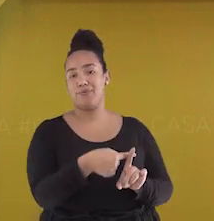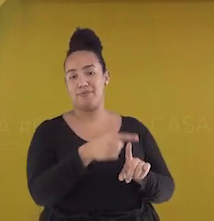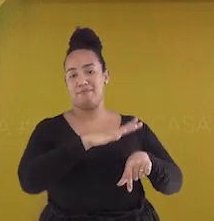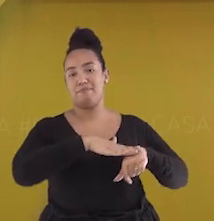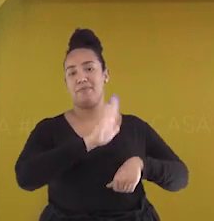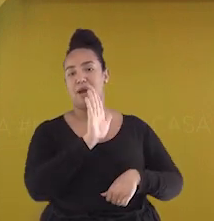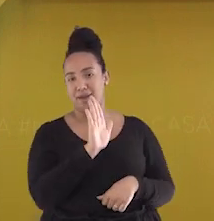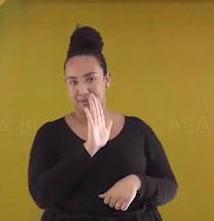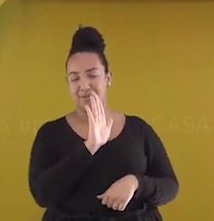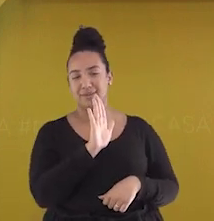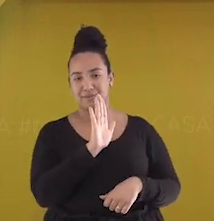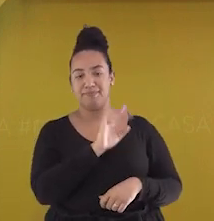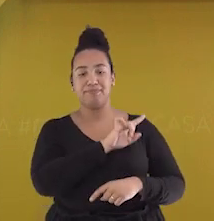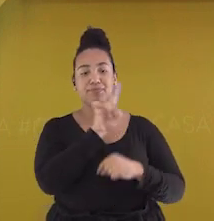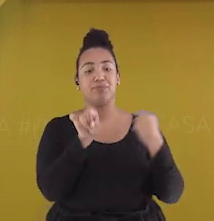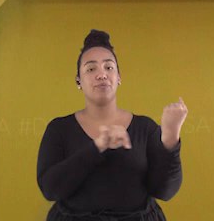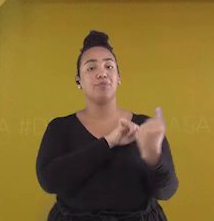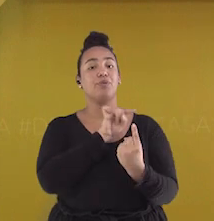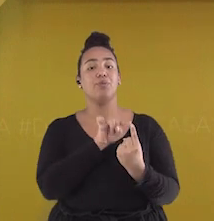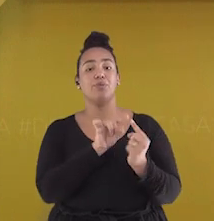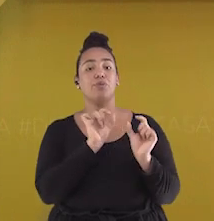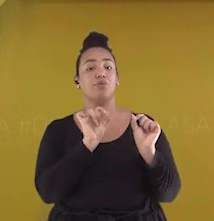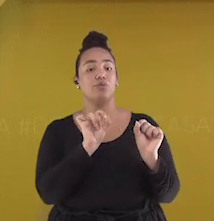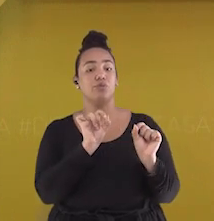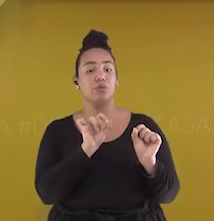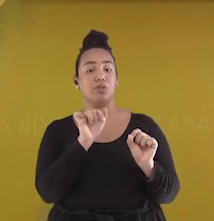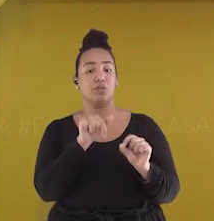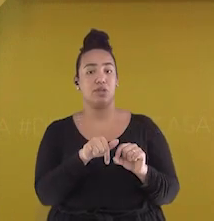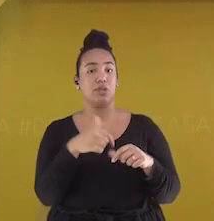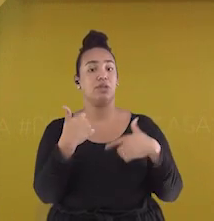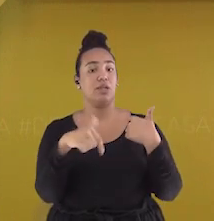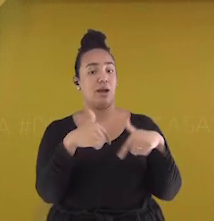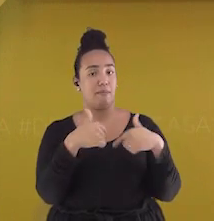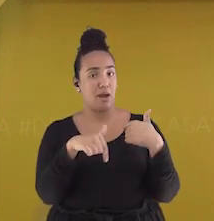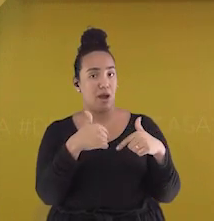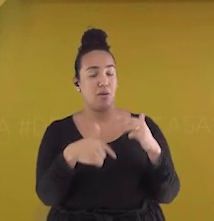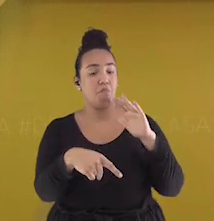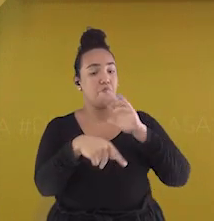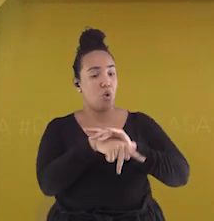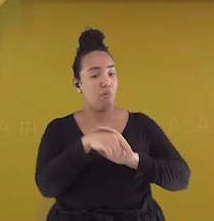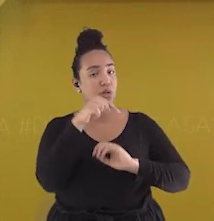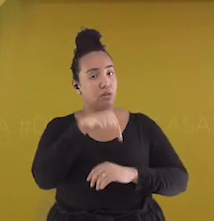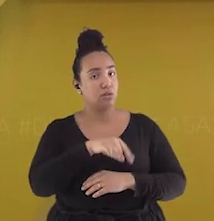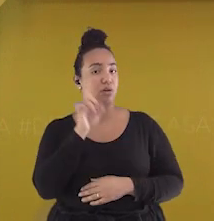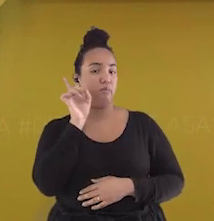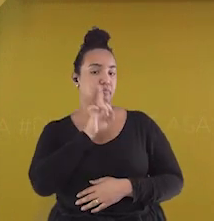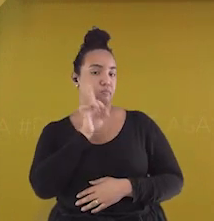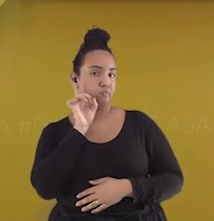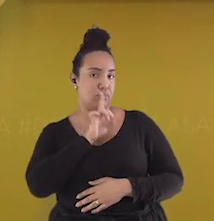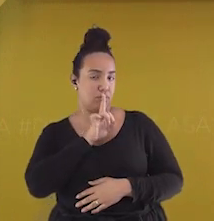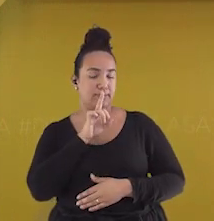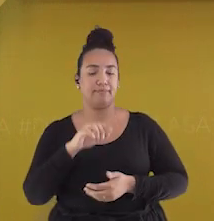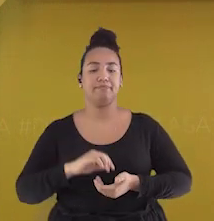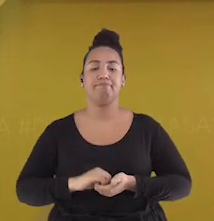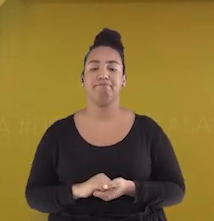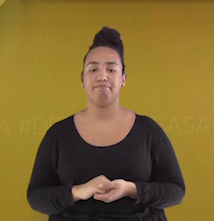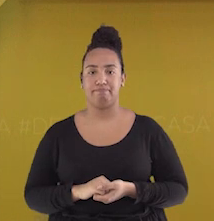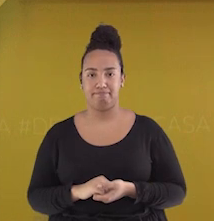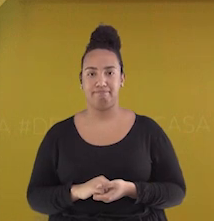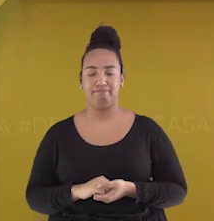econômicas nessas trocas, com o objetivo de recuperar empregos estadunidenses.